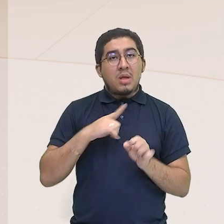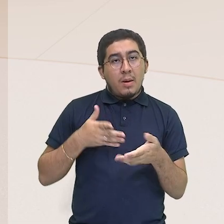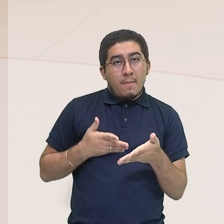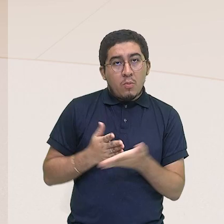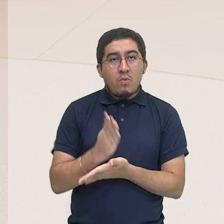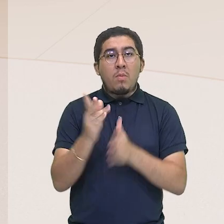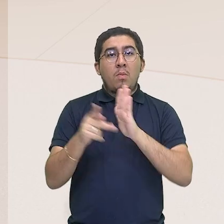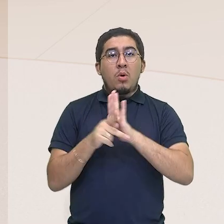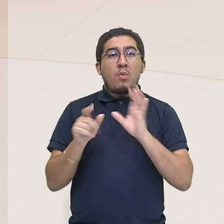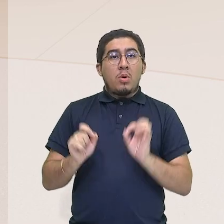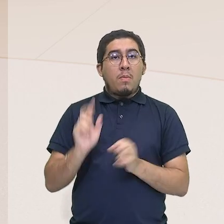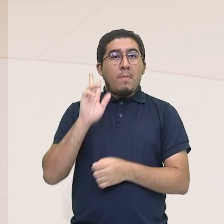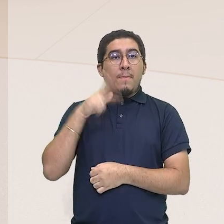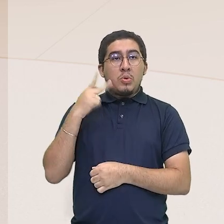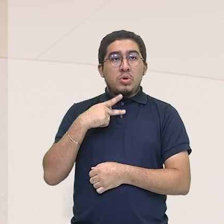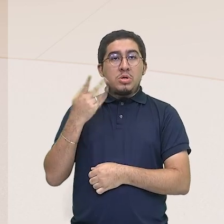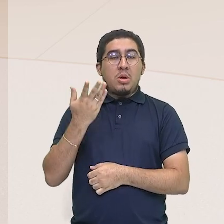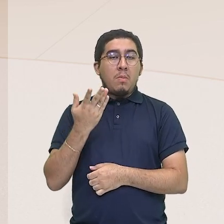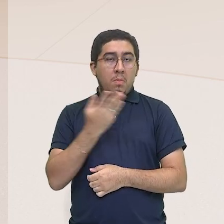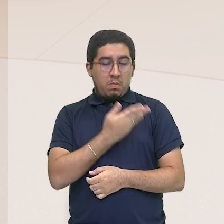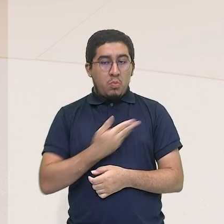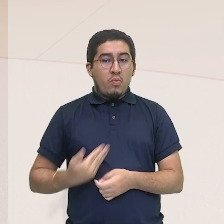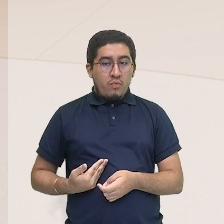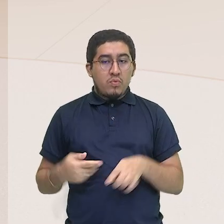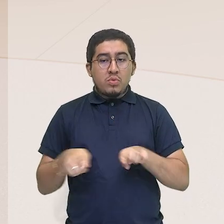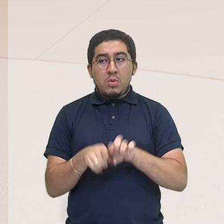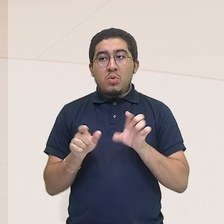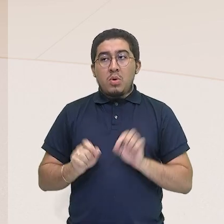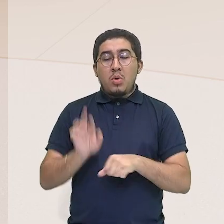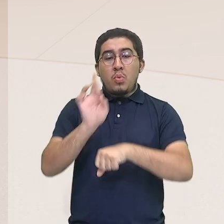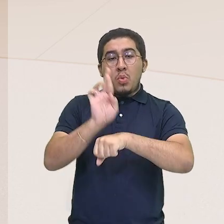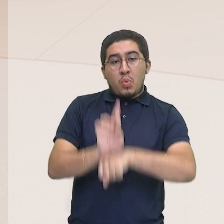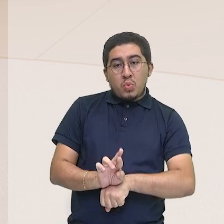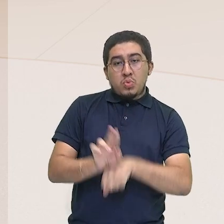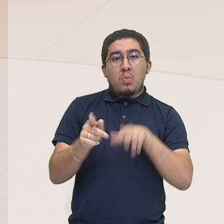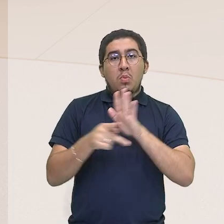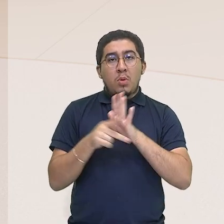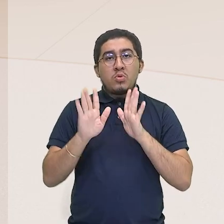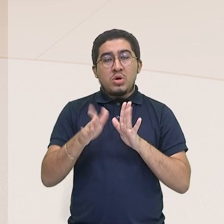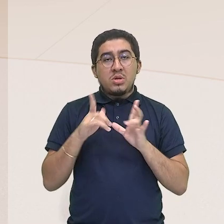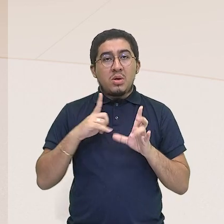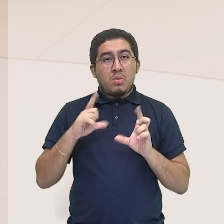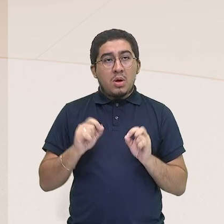instituir as políticas públicas e os recursos que serão